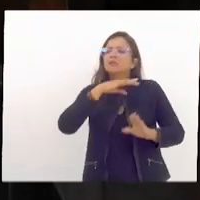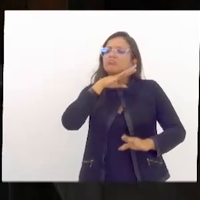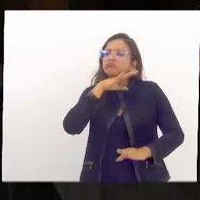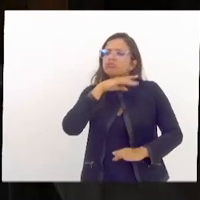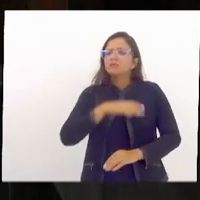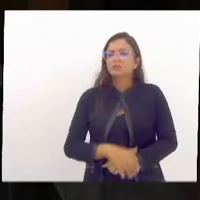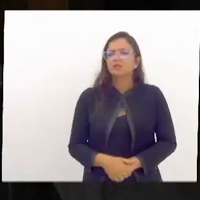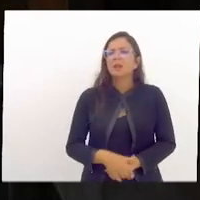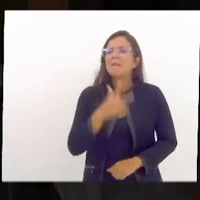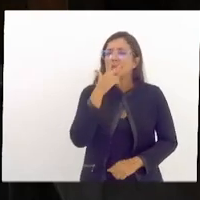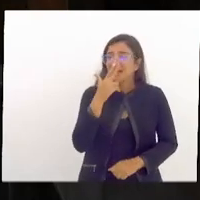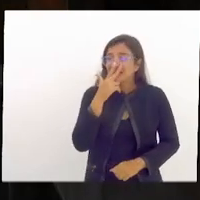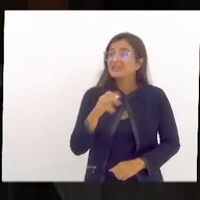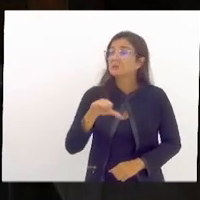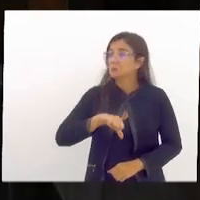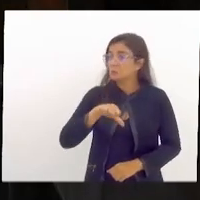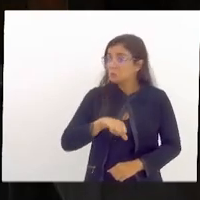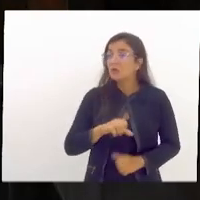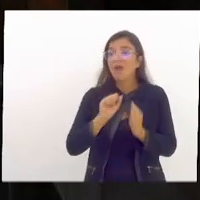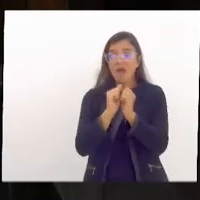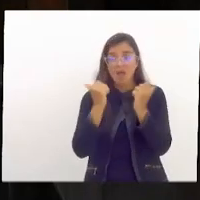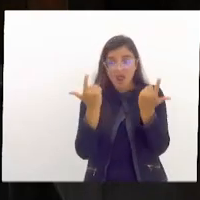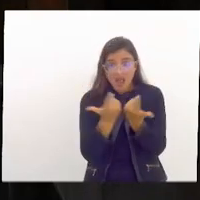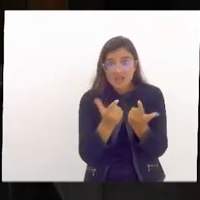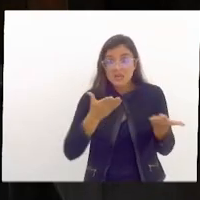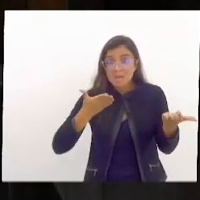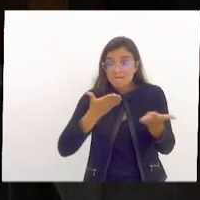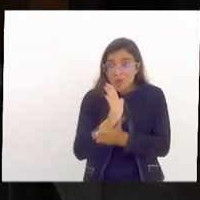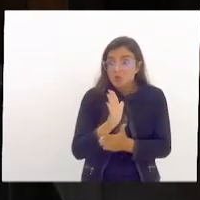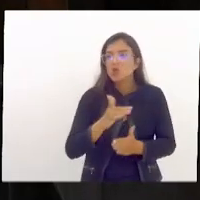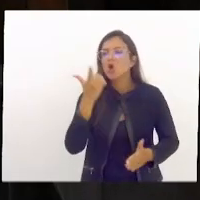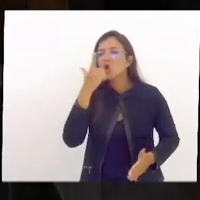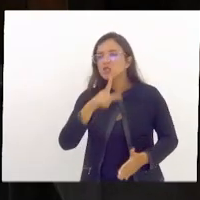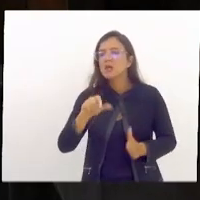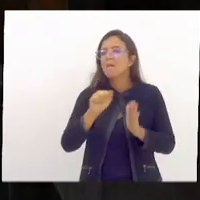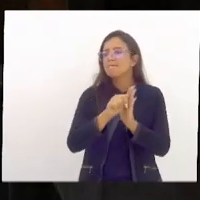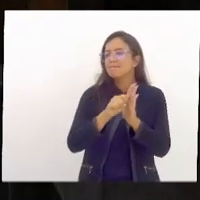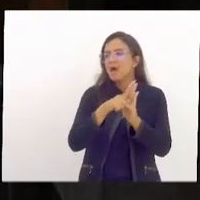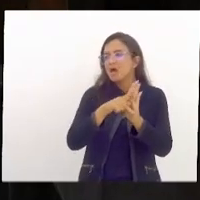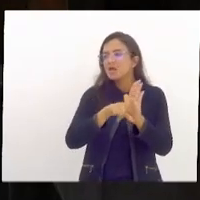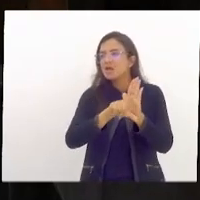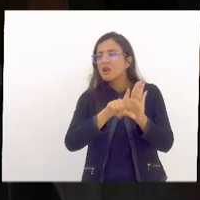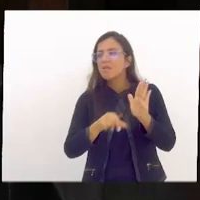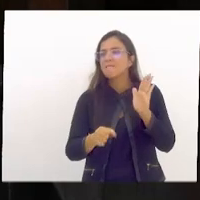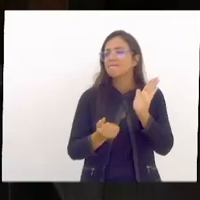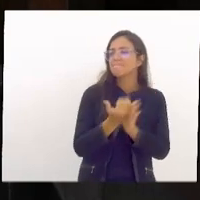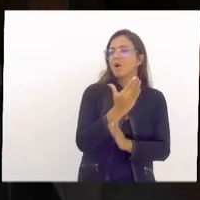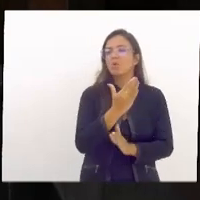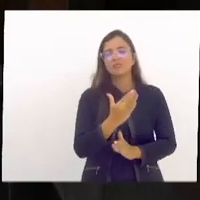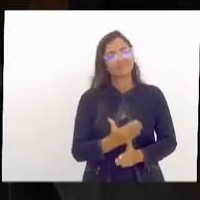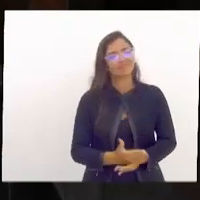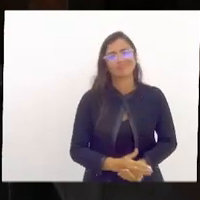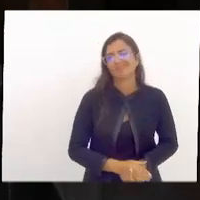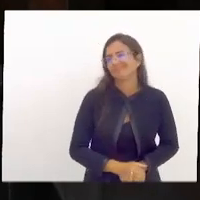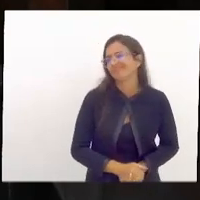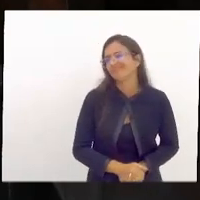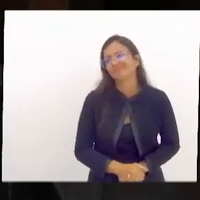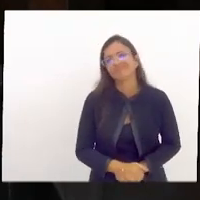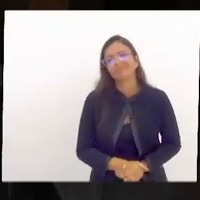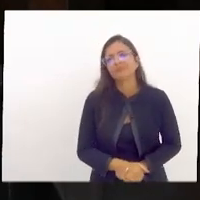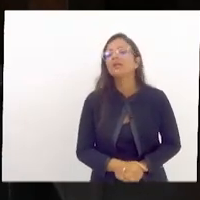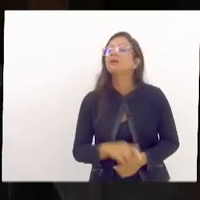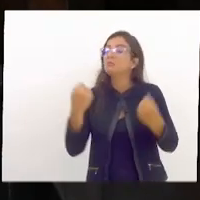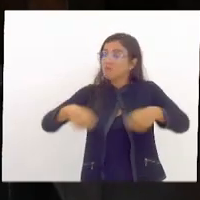um tiro no pé a Assembleia Legislativa avançar com um projeto dessa forma. A gente tem que ter uma